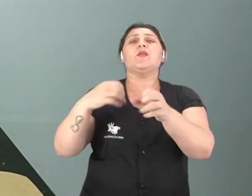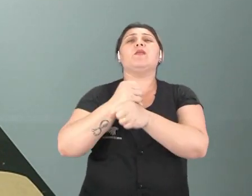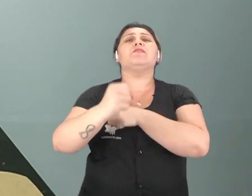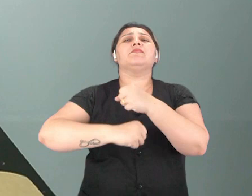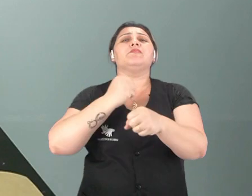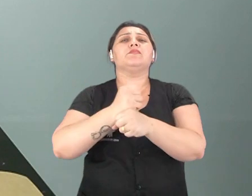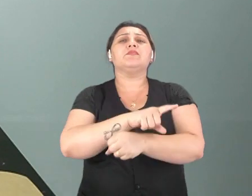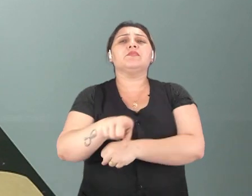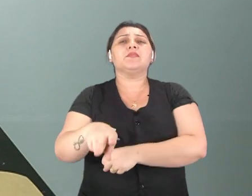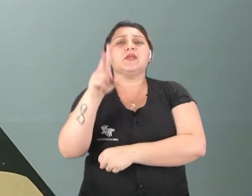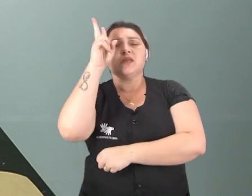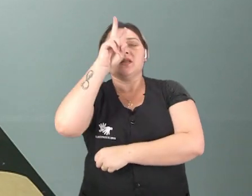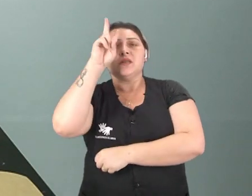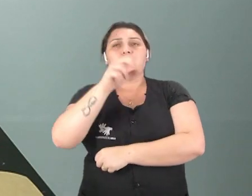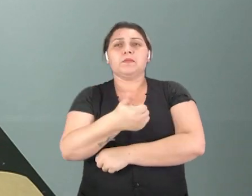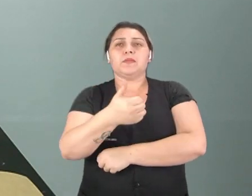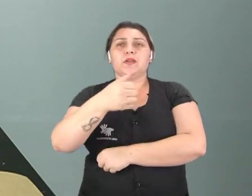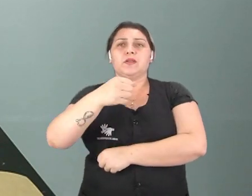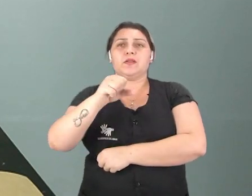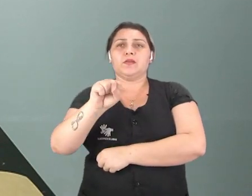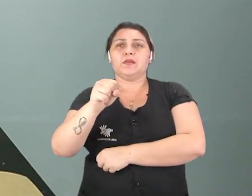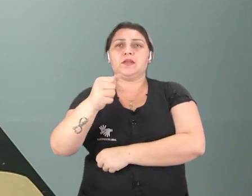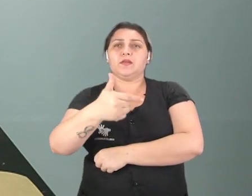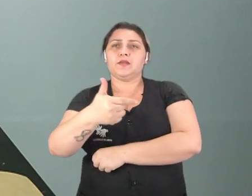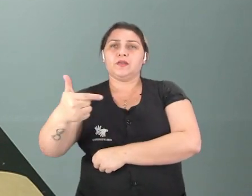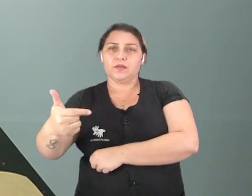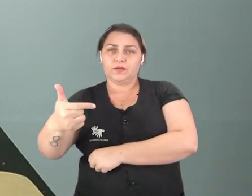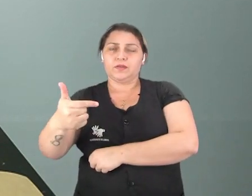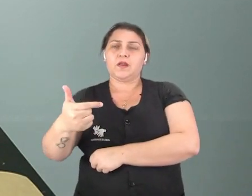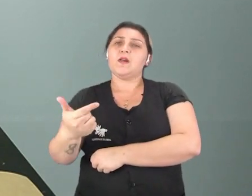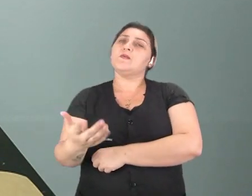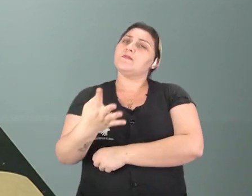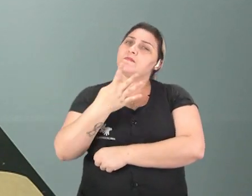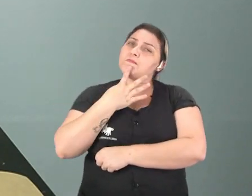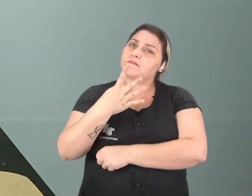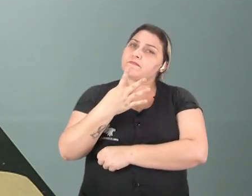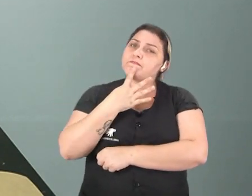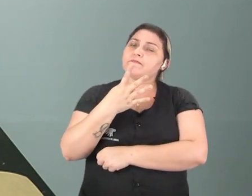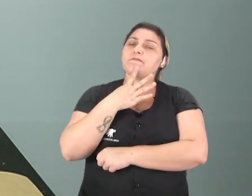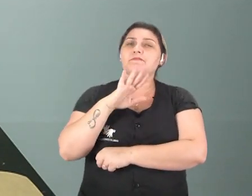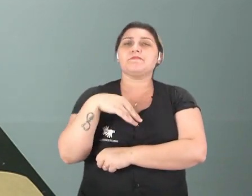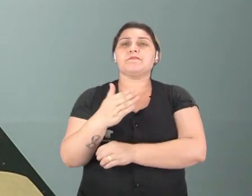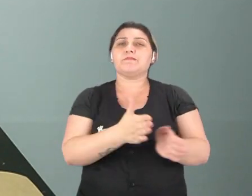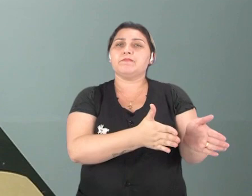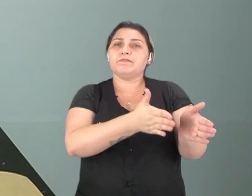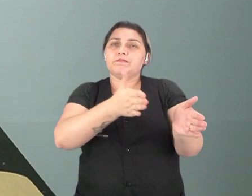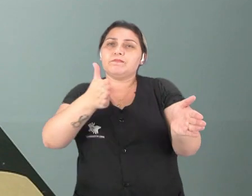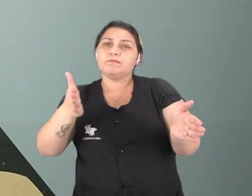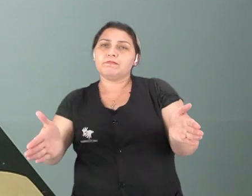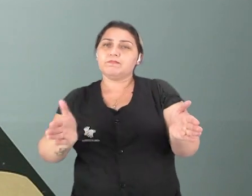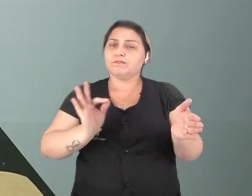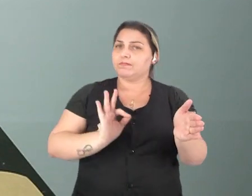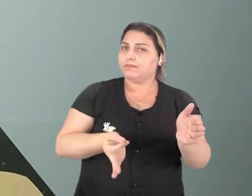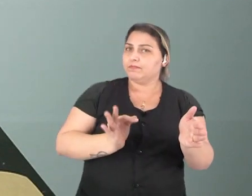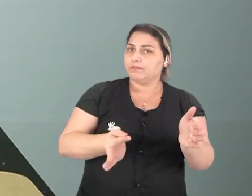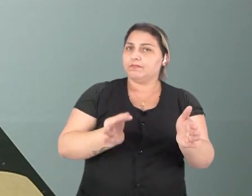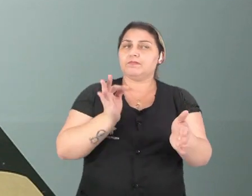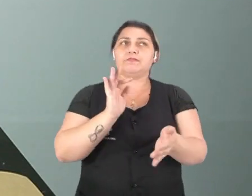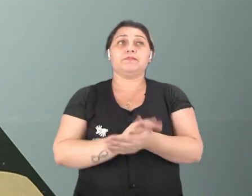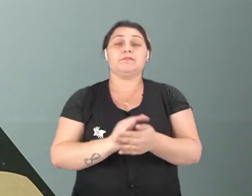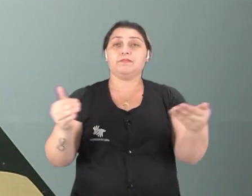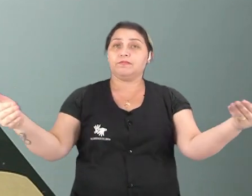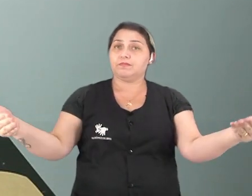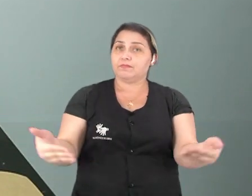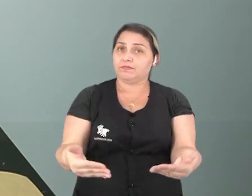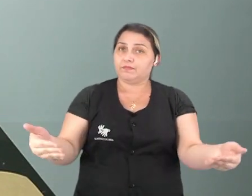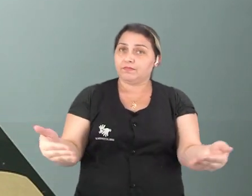ano, quem lembra? 1822. Então, vamos conhecer um pouquinho essa trajetória, certinho?